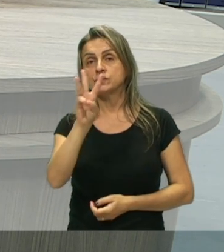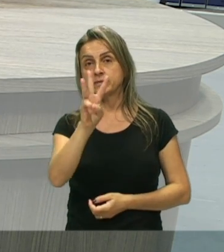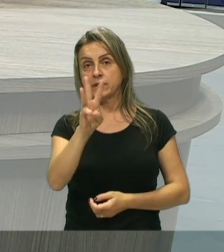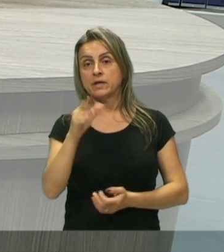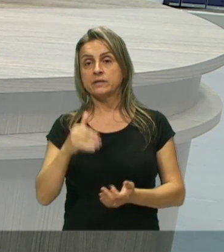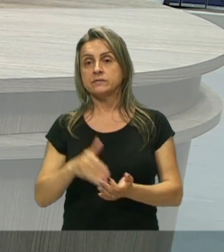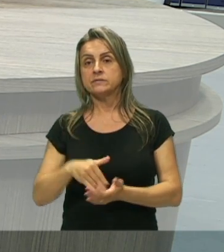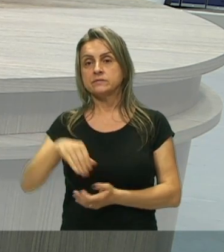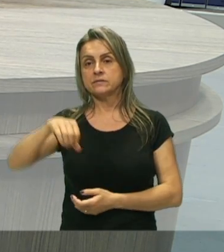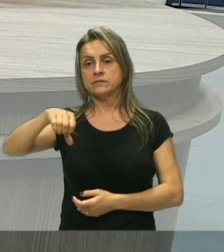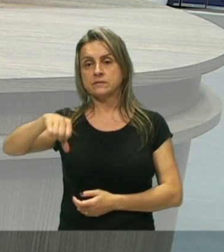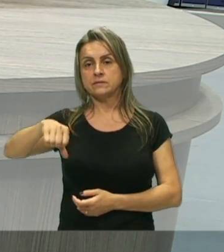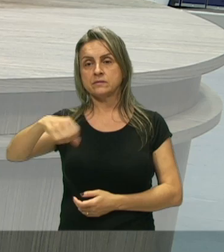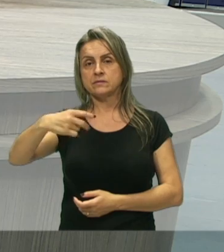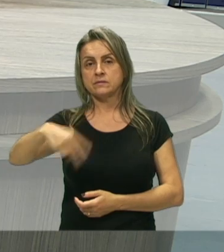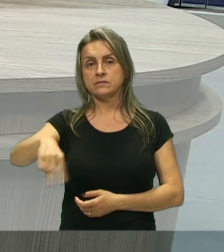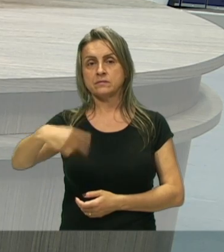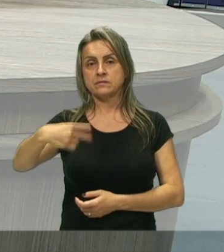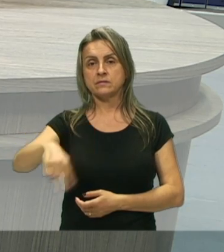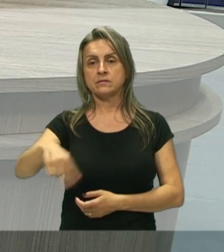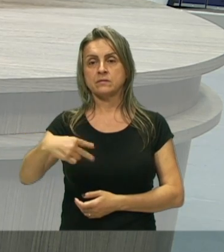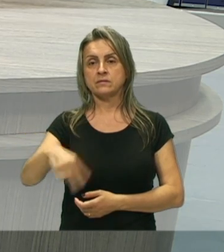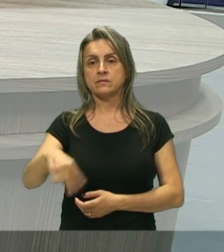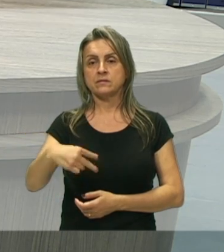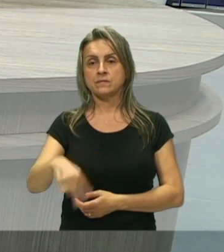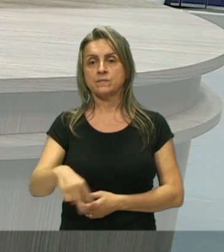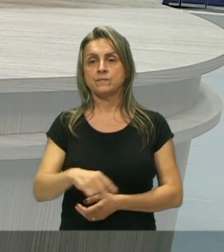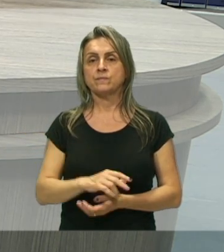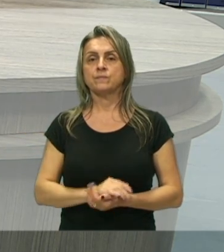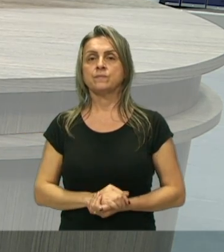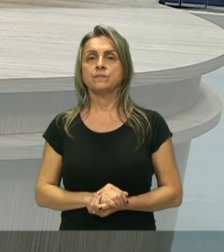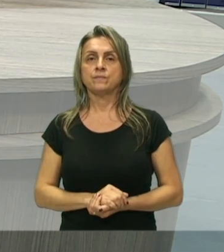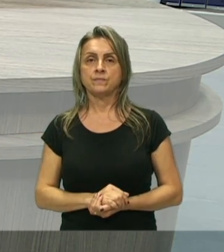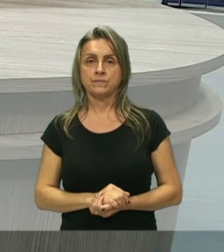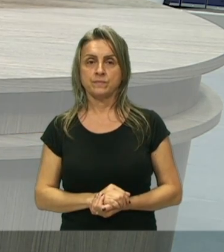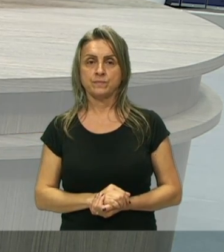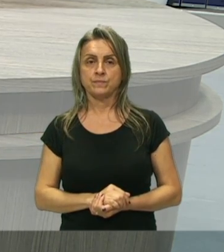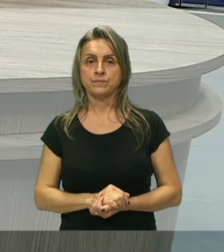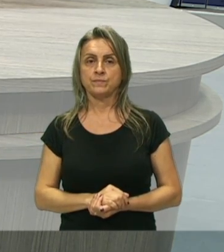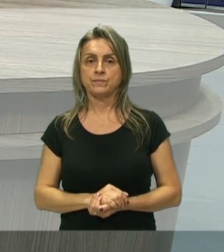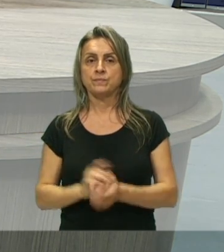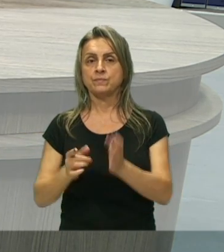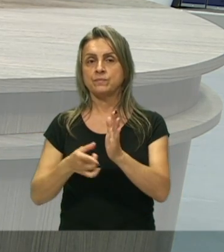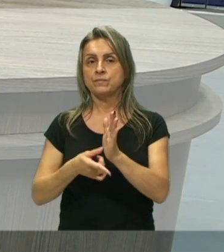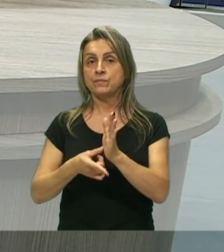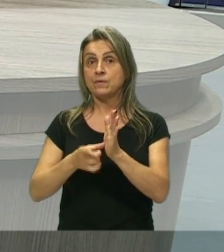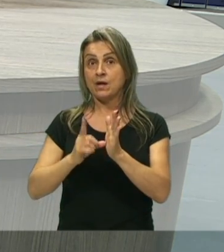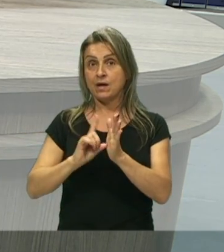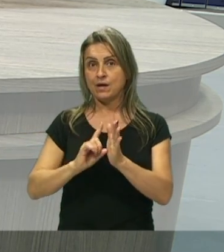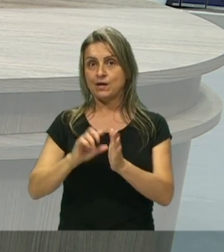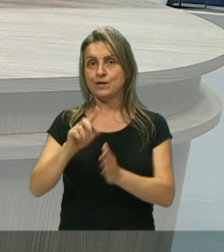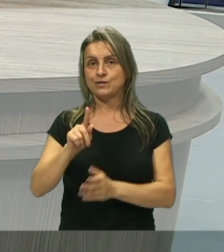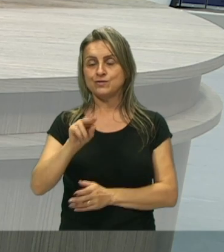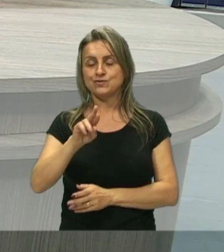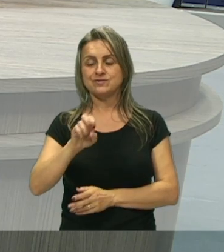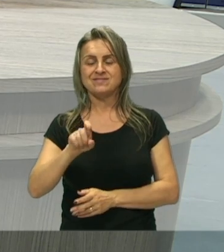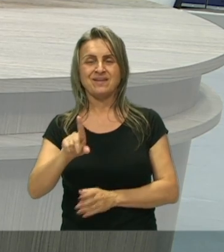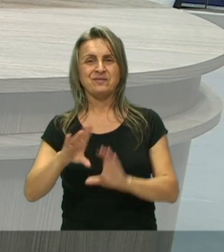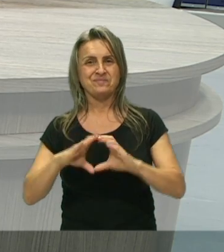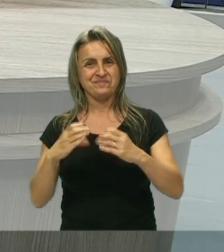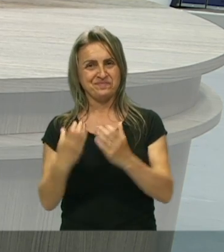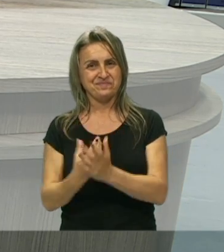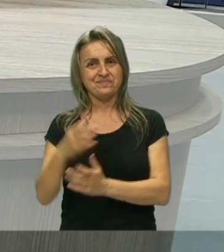foi fechado? 3 e 9 de novembro. Isso, de novembro. De novembro. Ou seja, antes da pré-conferência da etnia.